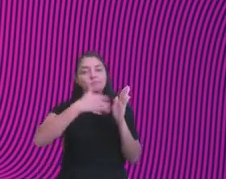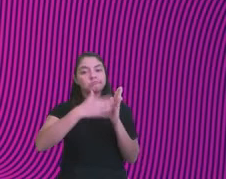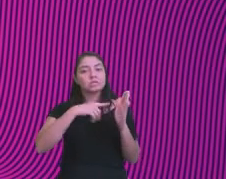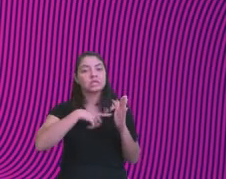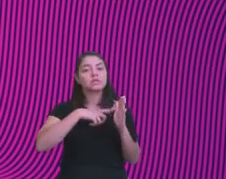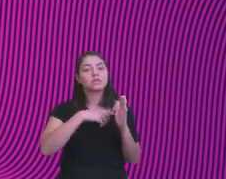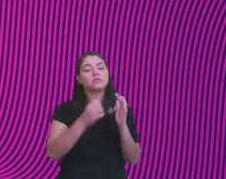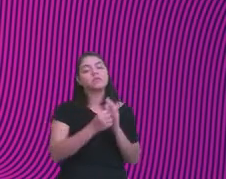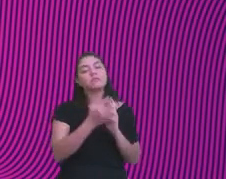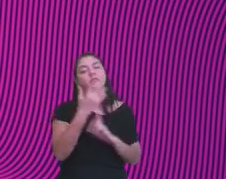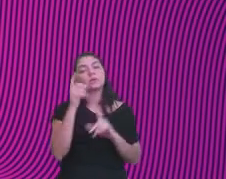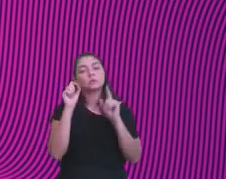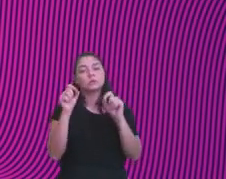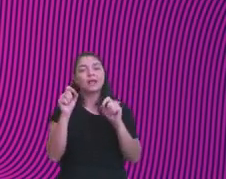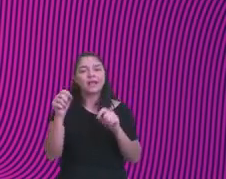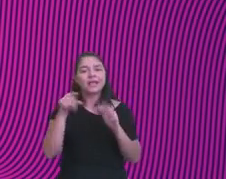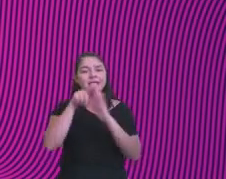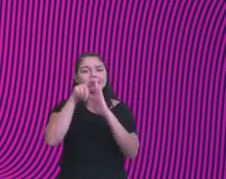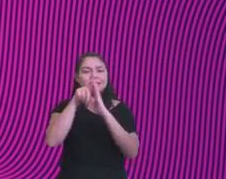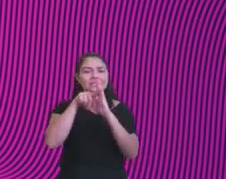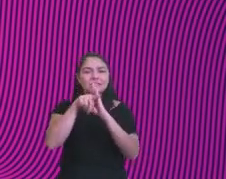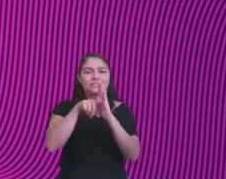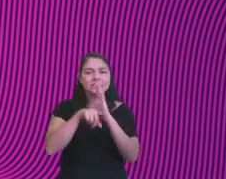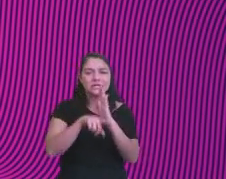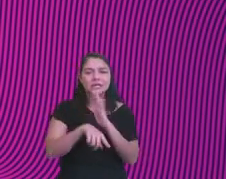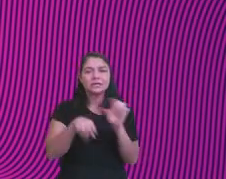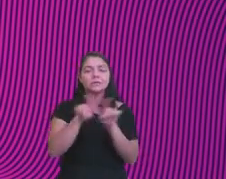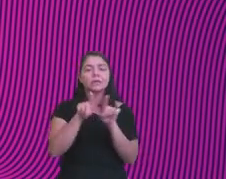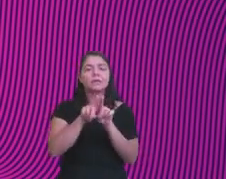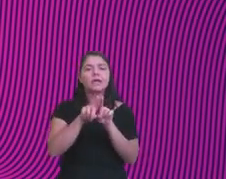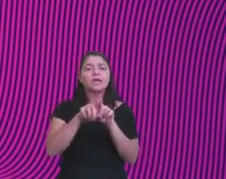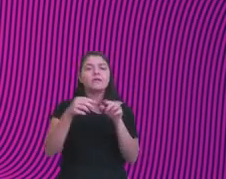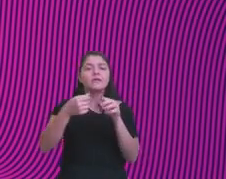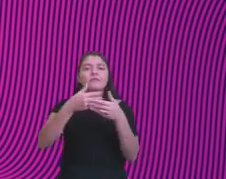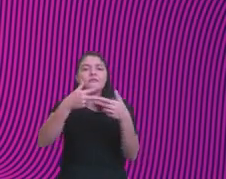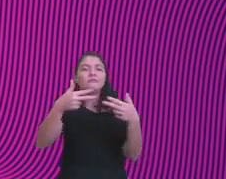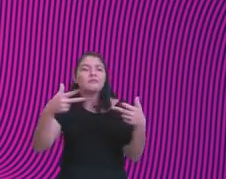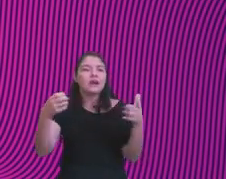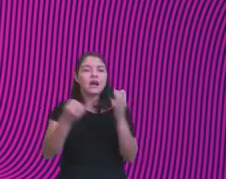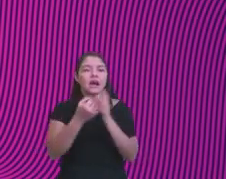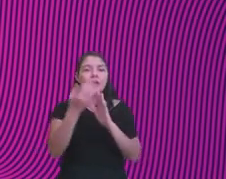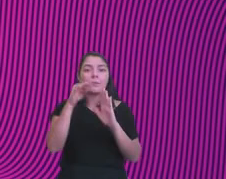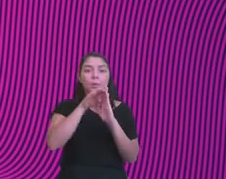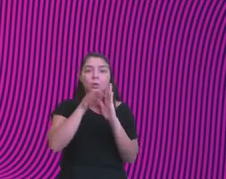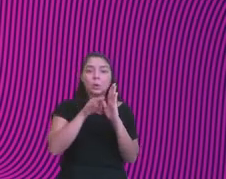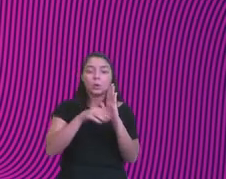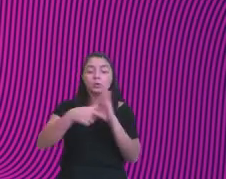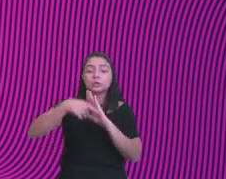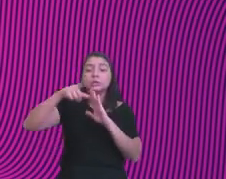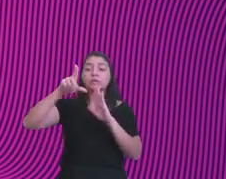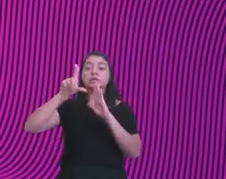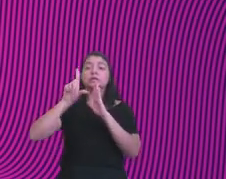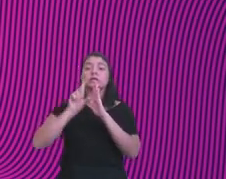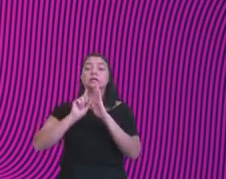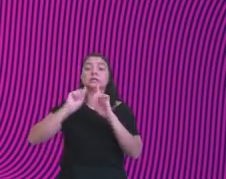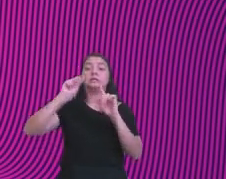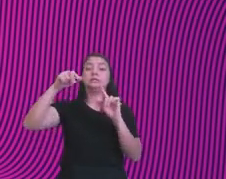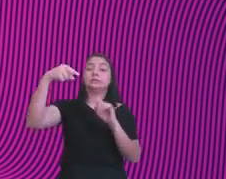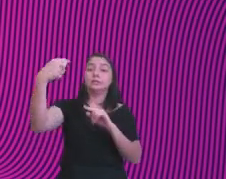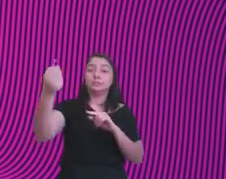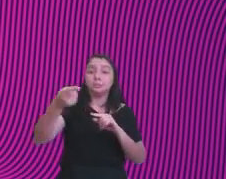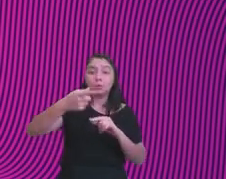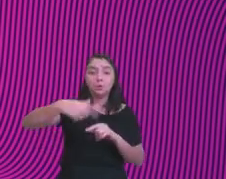tentados a utilização de PET scan pré e pós-tratamento, estabelecer relações para ter uma resposta completa,